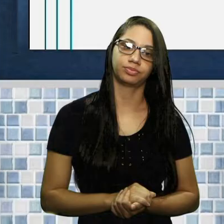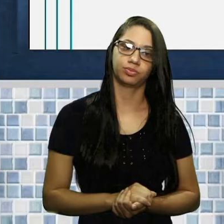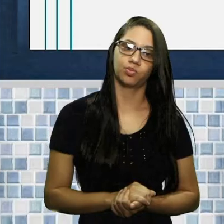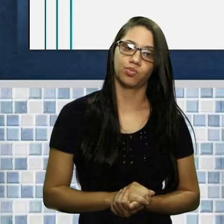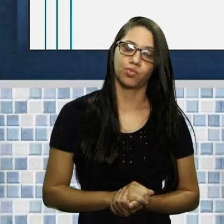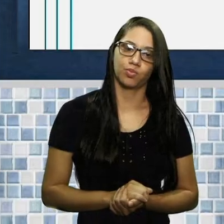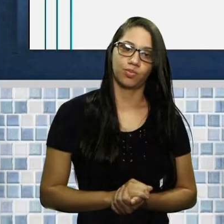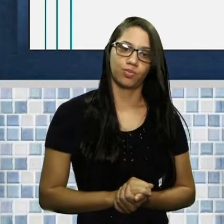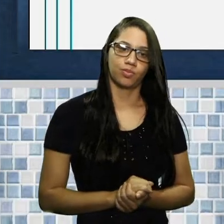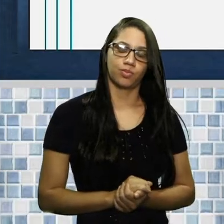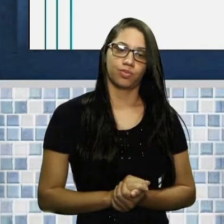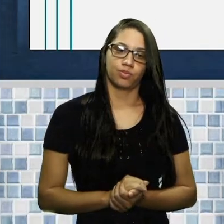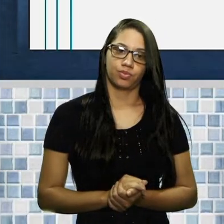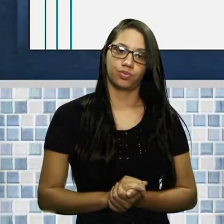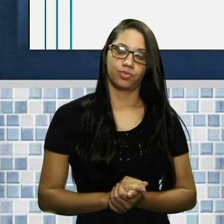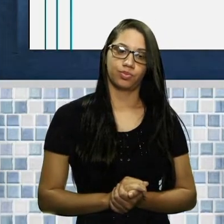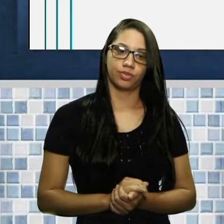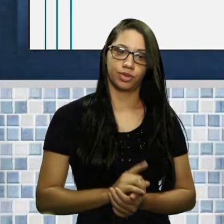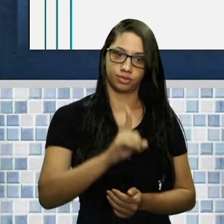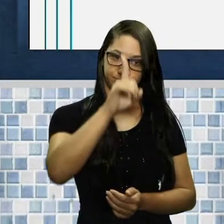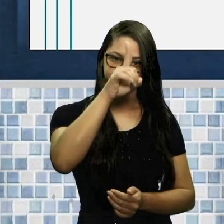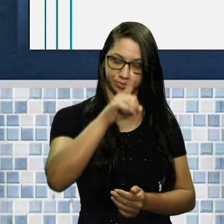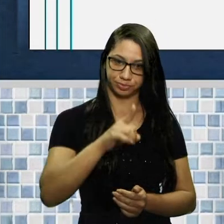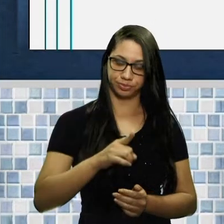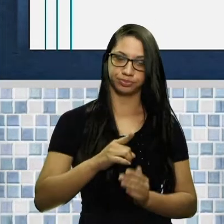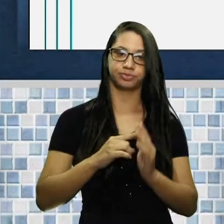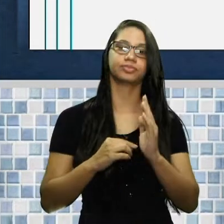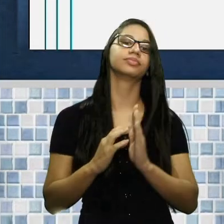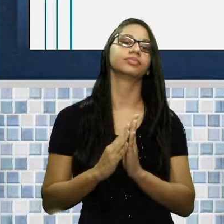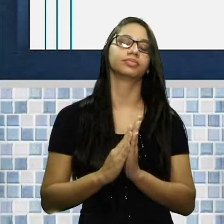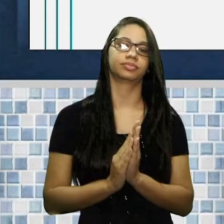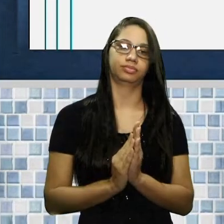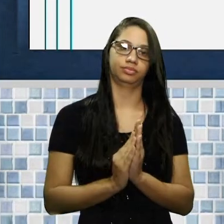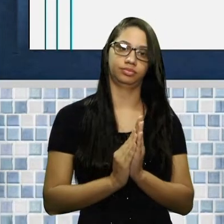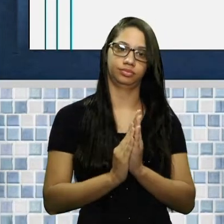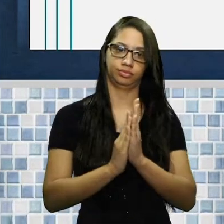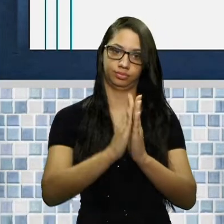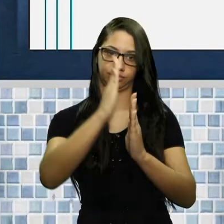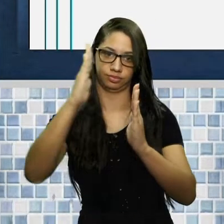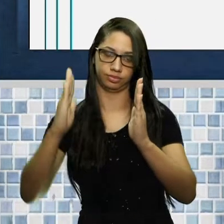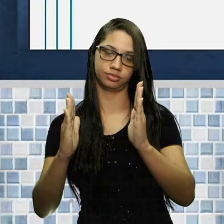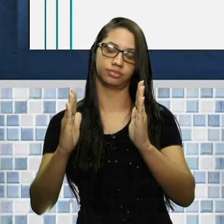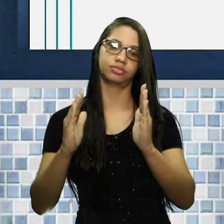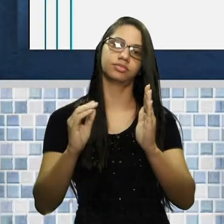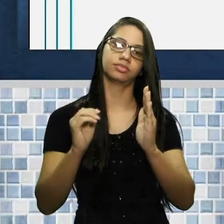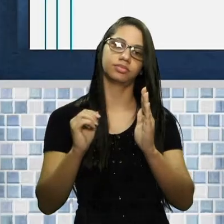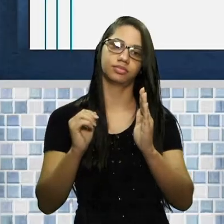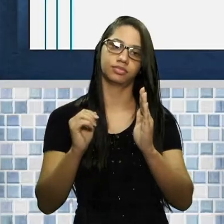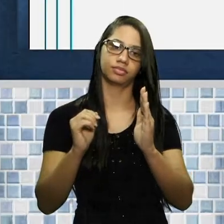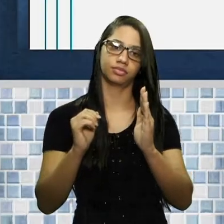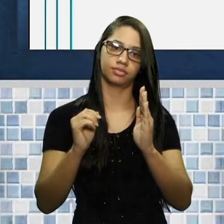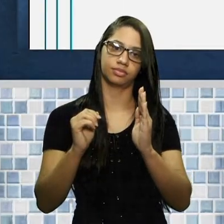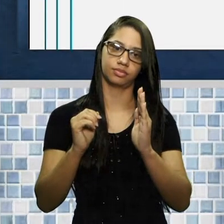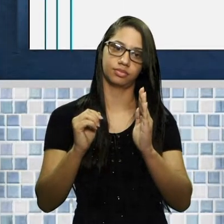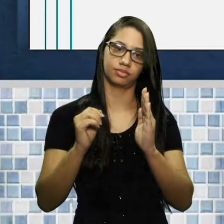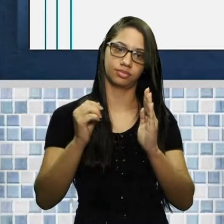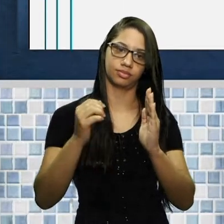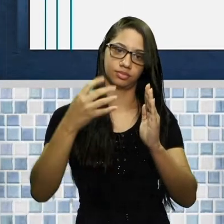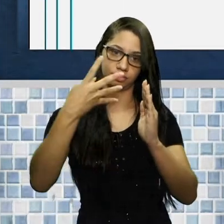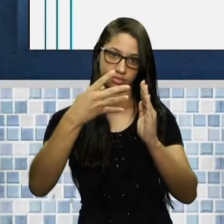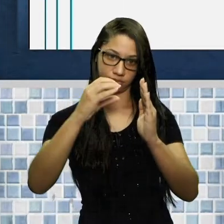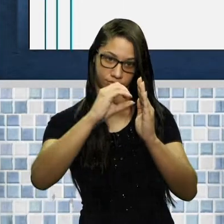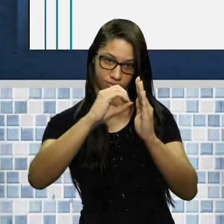linha vertical tracejada para separar os cálculos e vou passar para o outro lado da linha. Nós temos ali, ó,